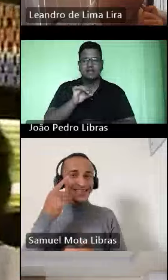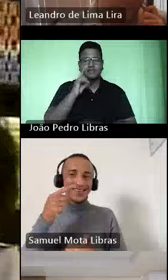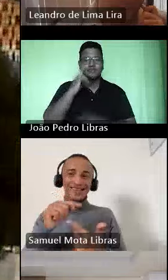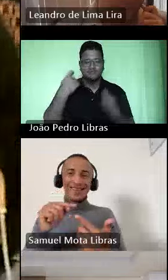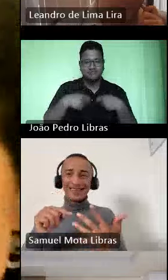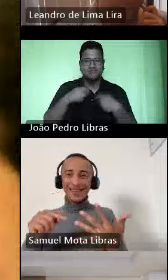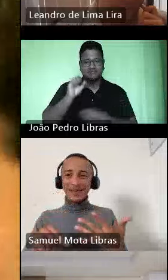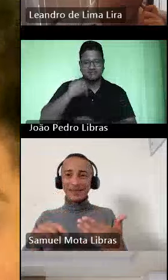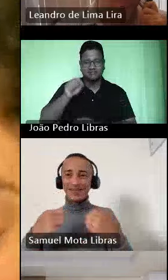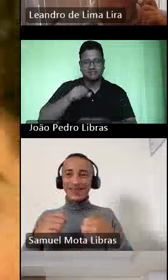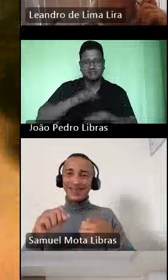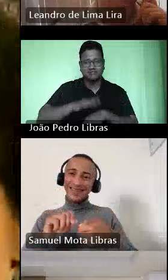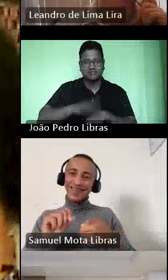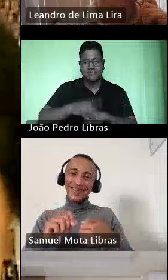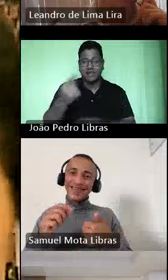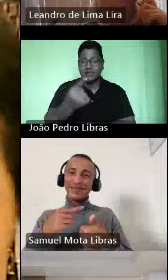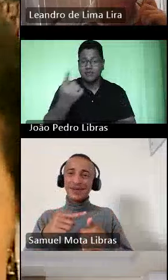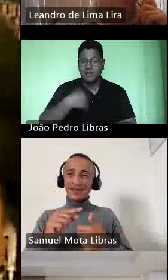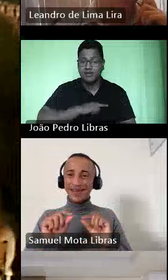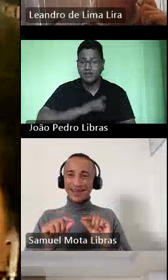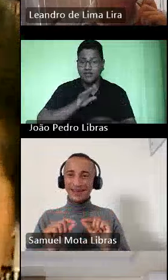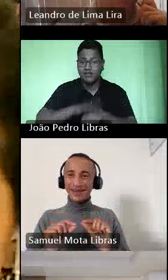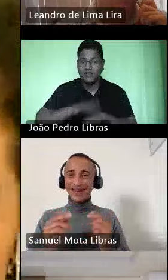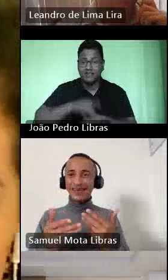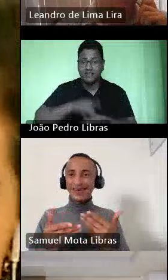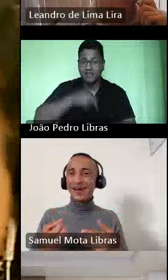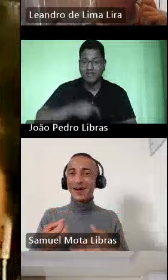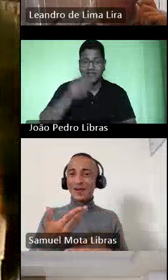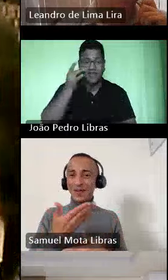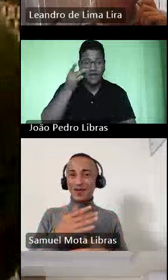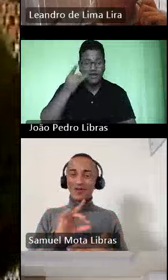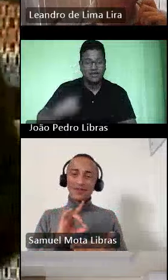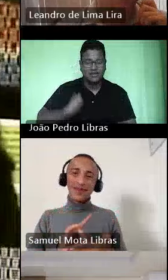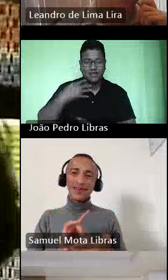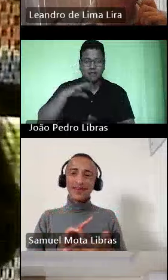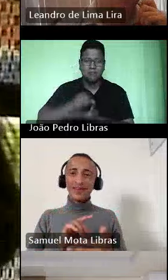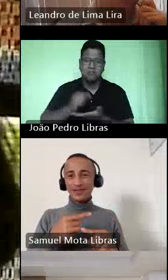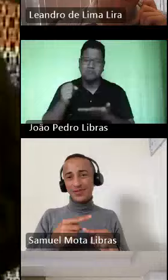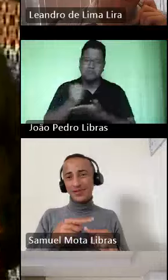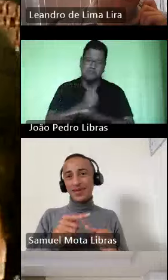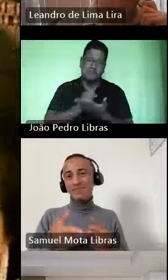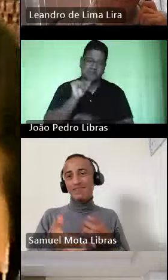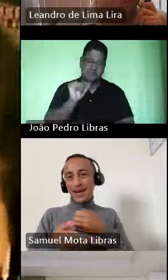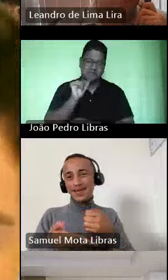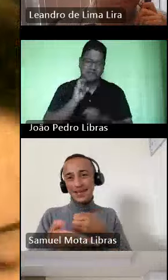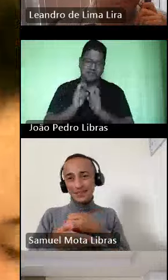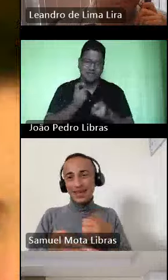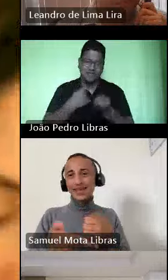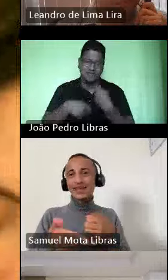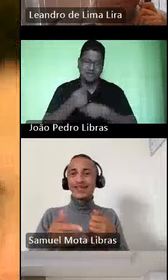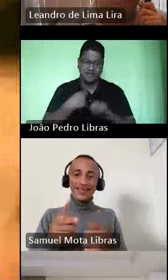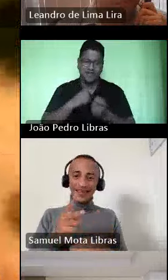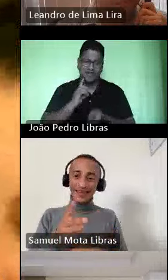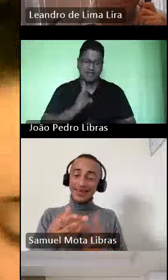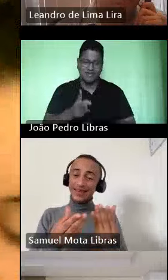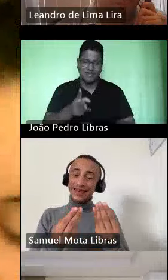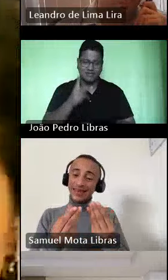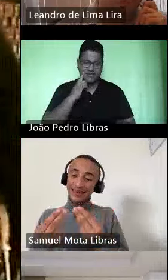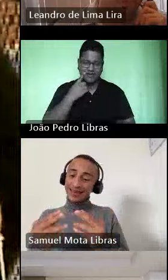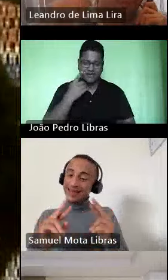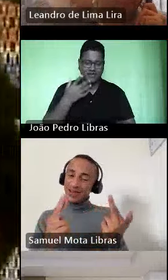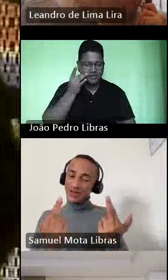a primeira que a gente tá fazendo bom é o registro das porque basicamente isso é sempre é muito reunião então registro das reuniões que a gente